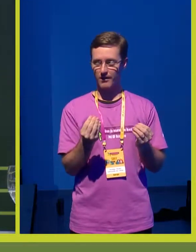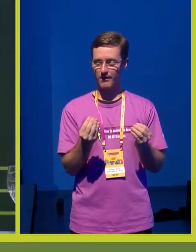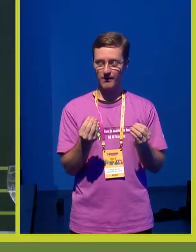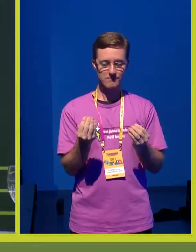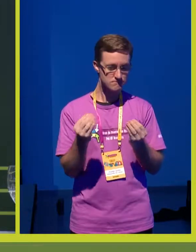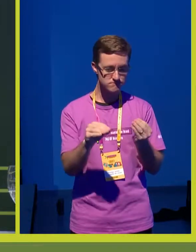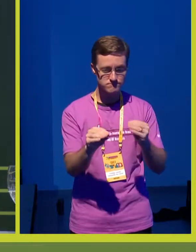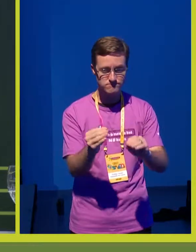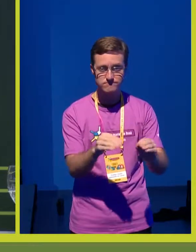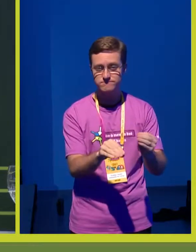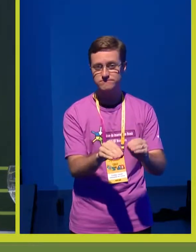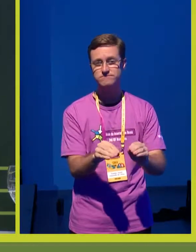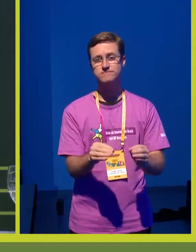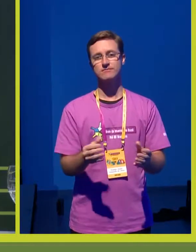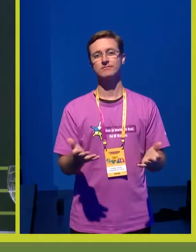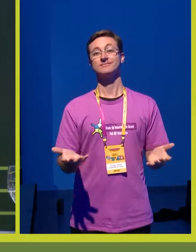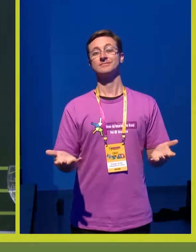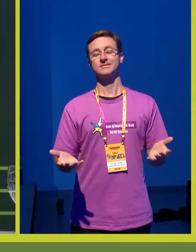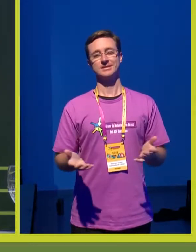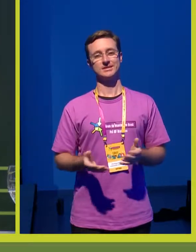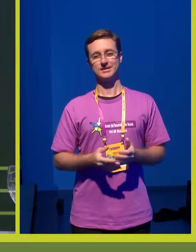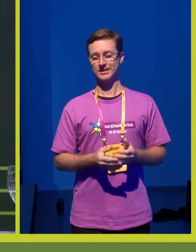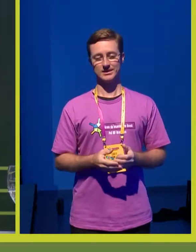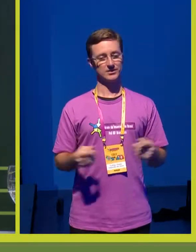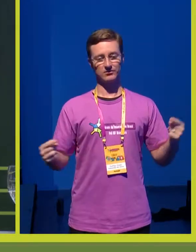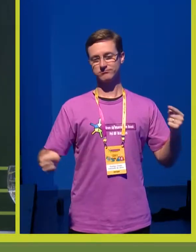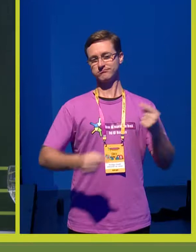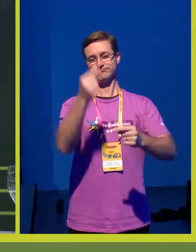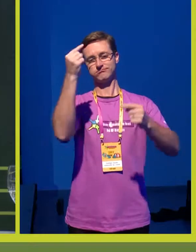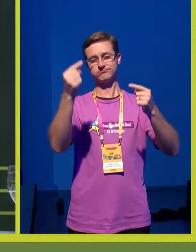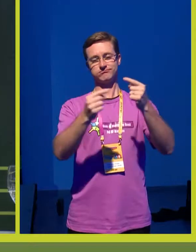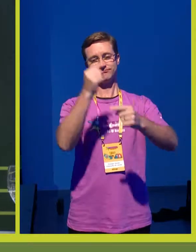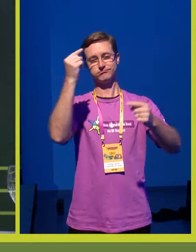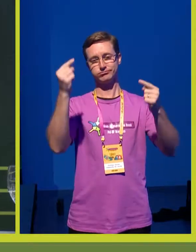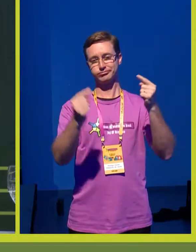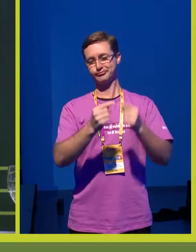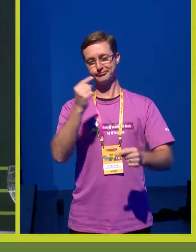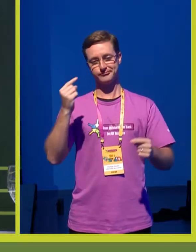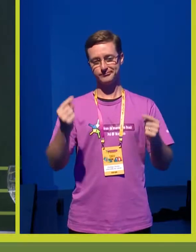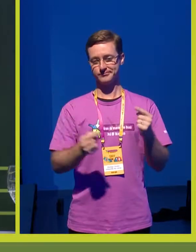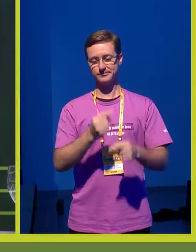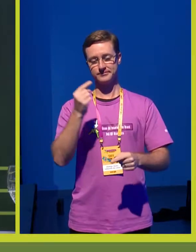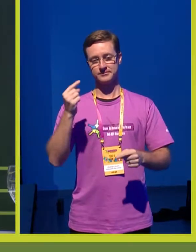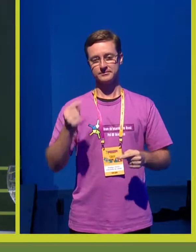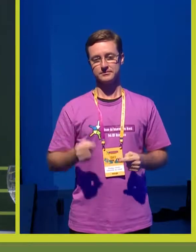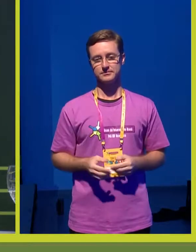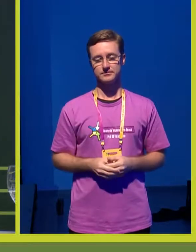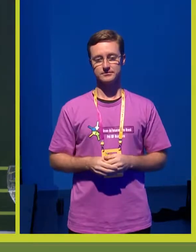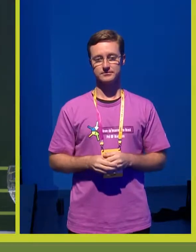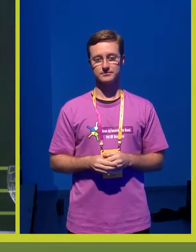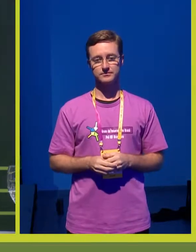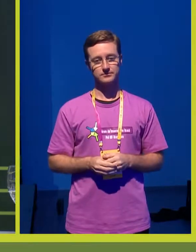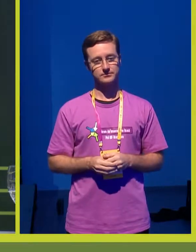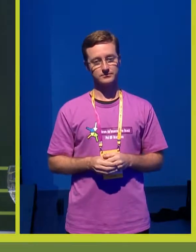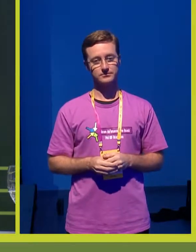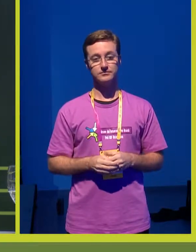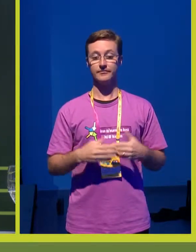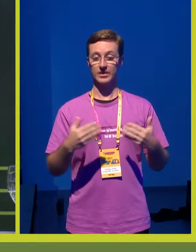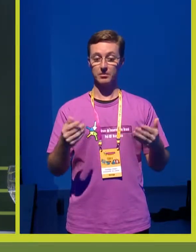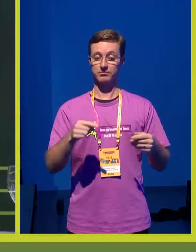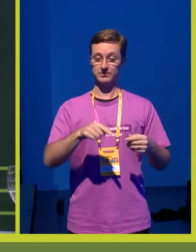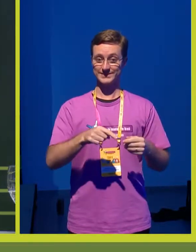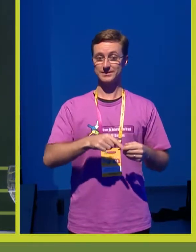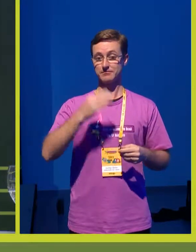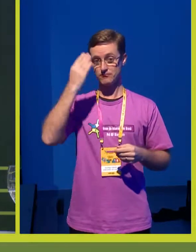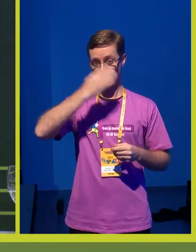decisão que não tem não comporta analogia com nenhuma outra que nós temos no nosso ordenamento e que para ser concebível